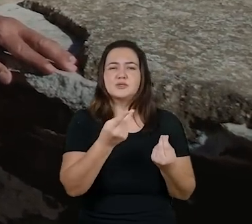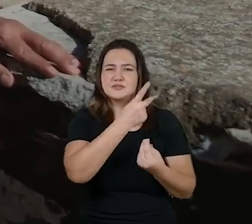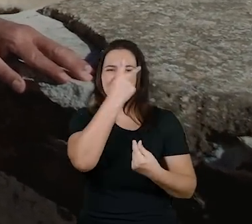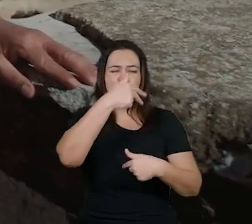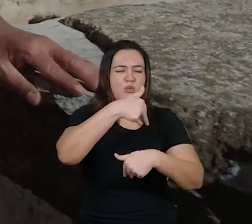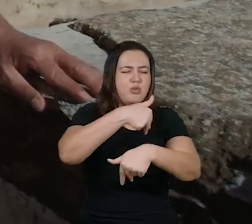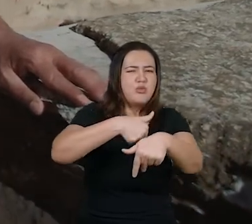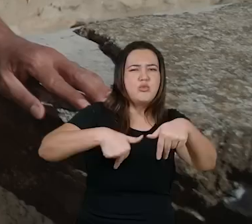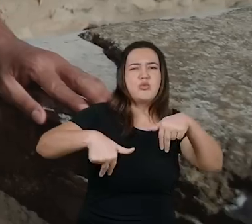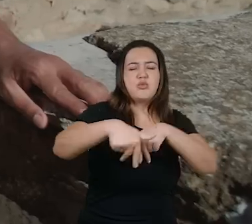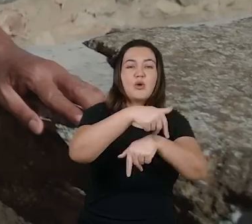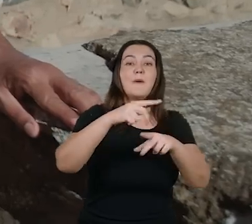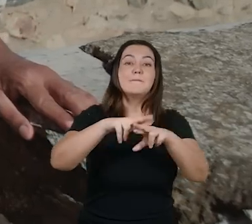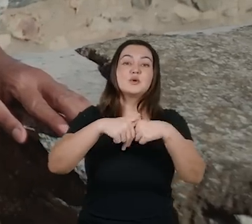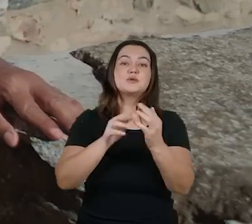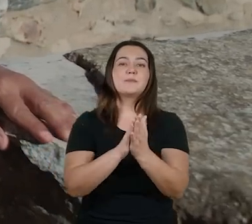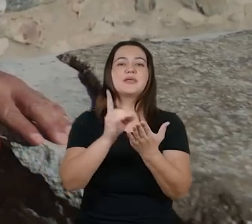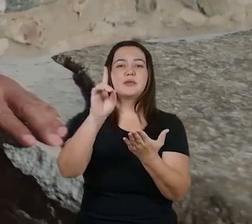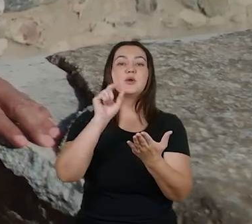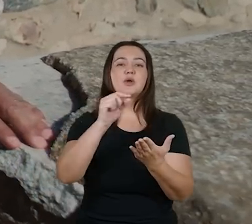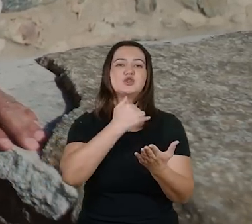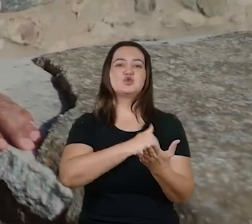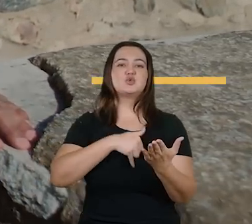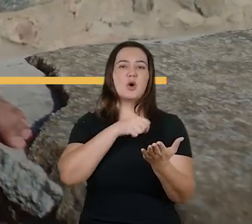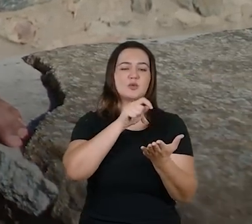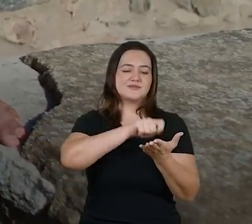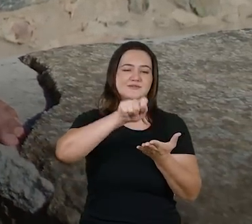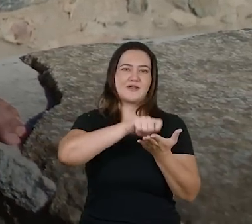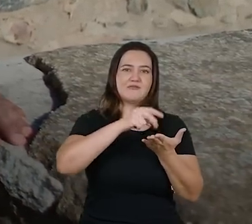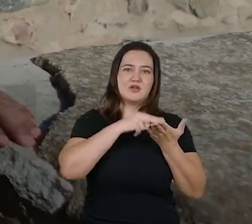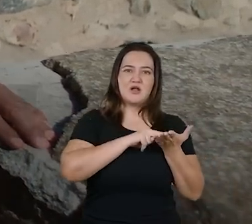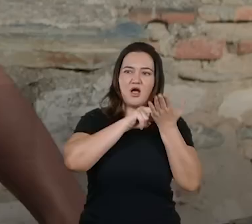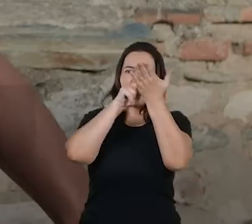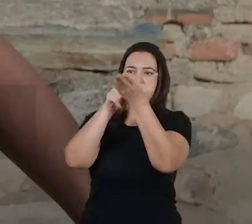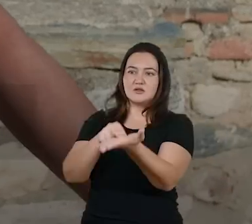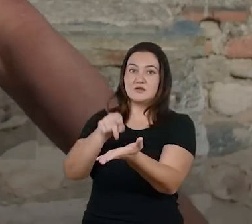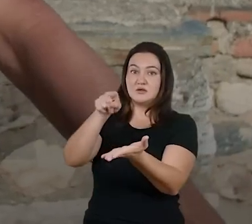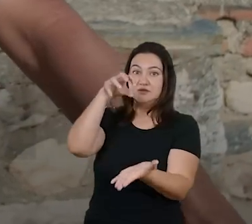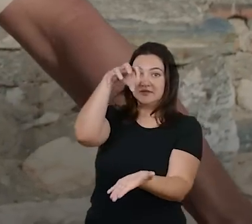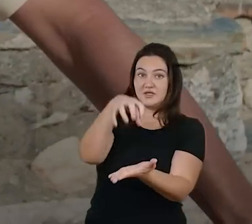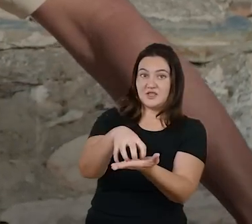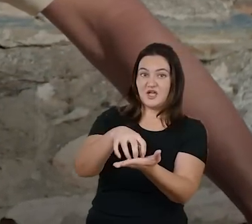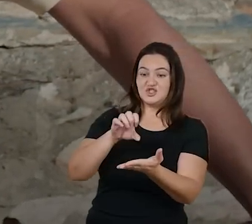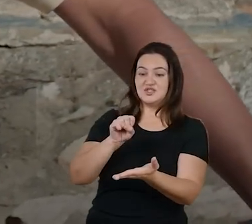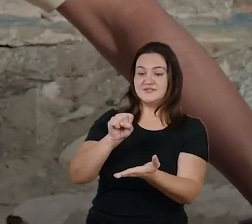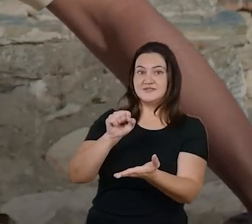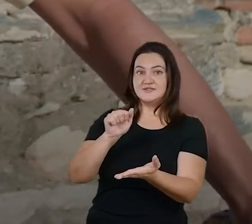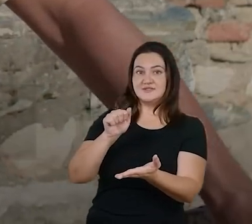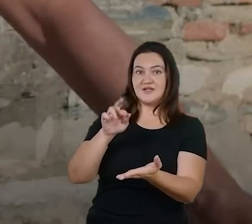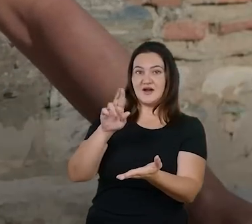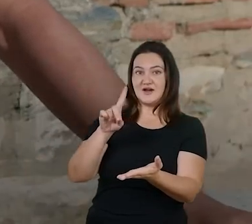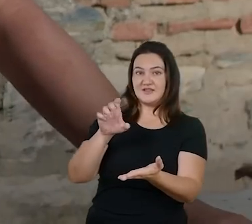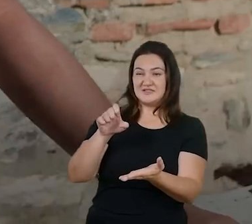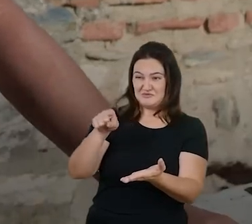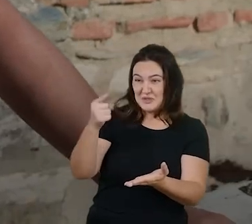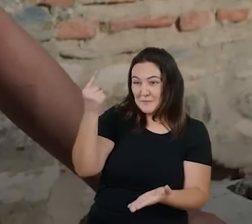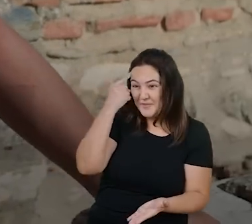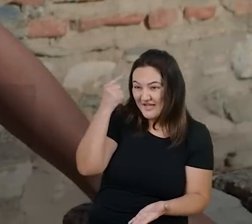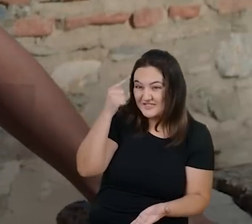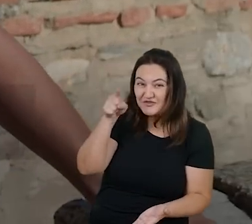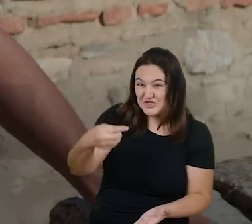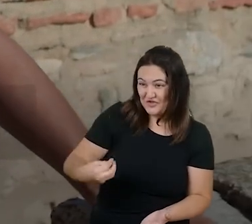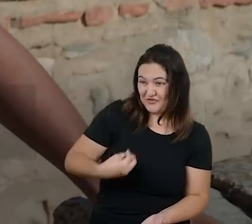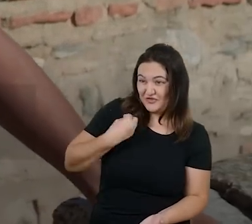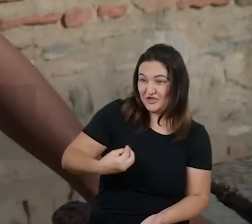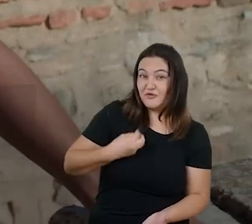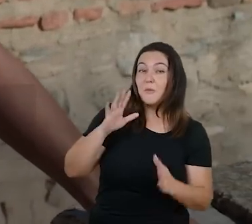que, de acordo com a Bíblia Sagrada, quando a carta de João é escrita aqui, é dito: você pensa que está vivo,